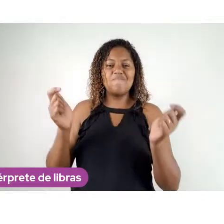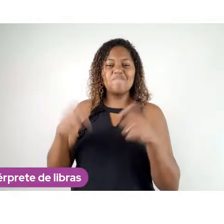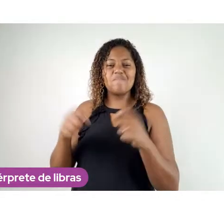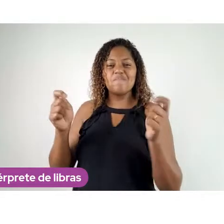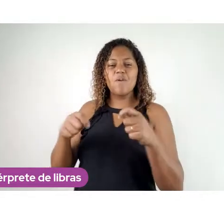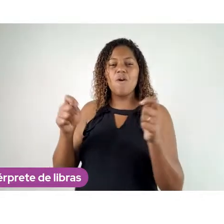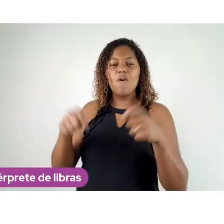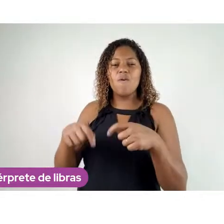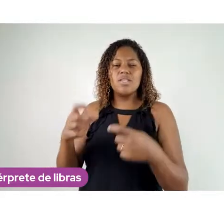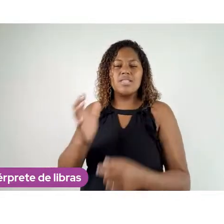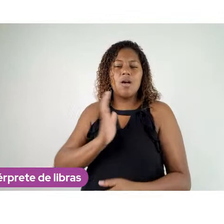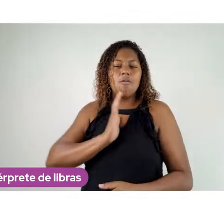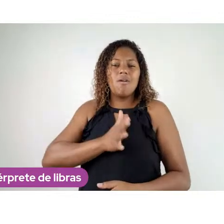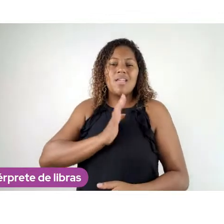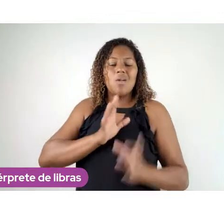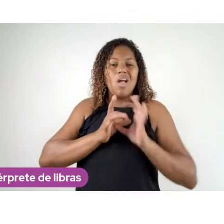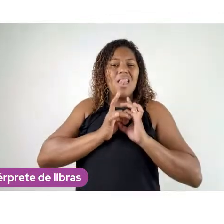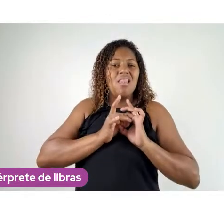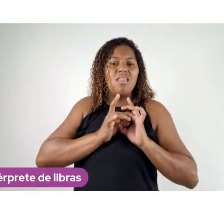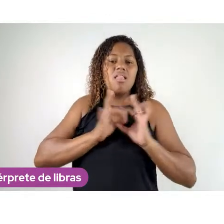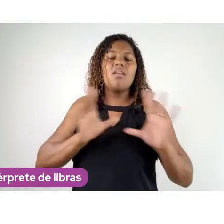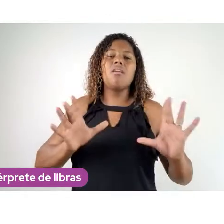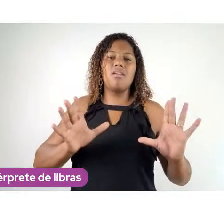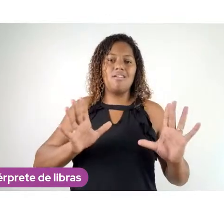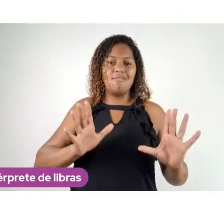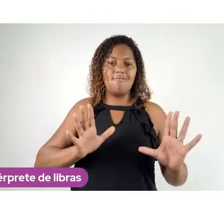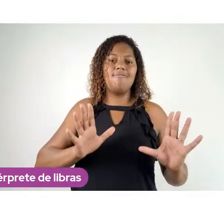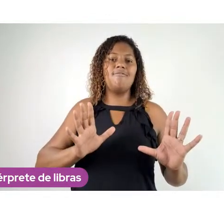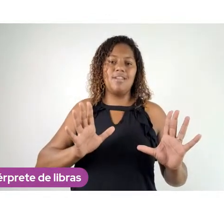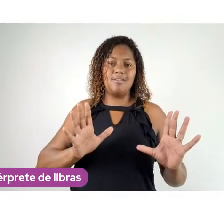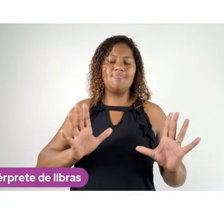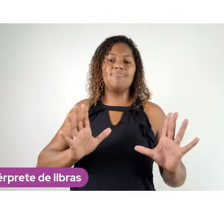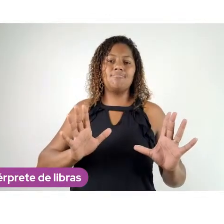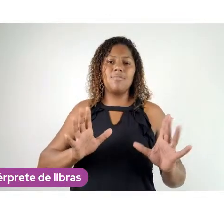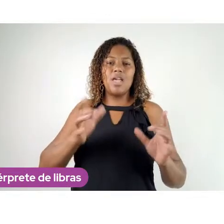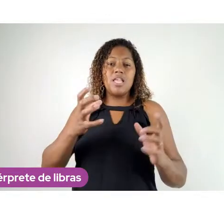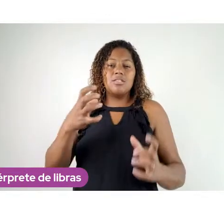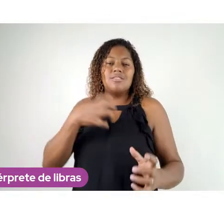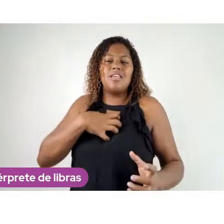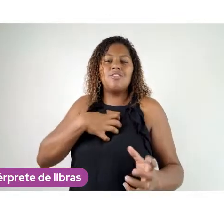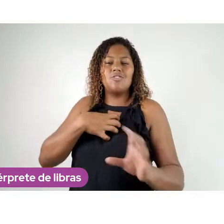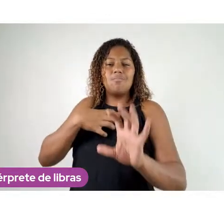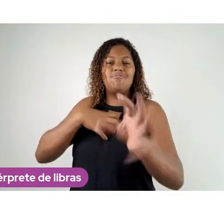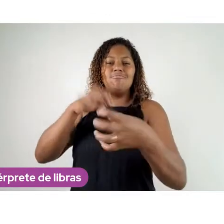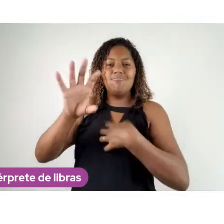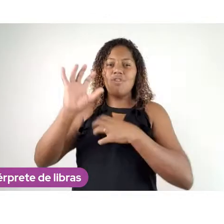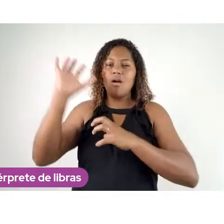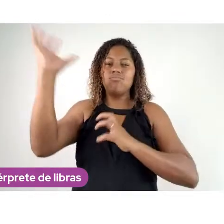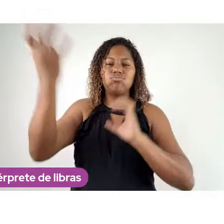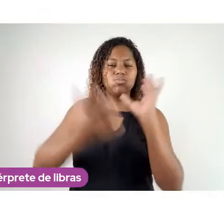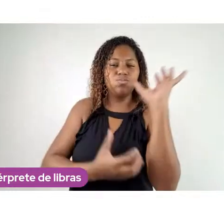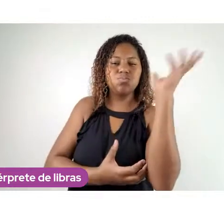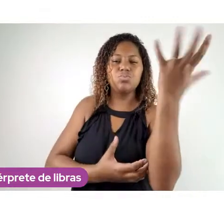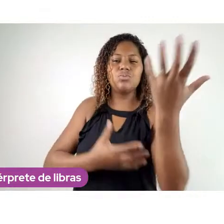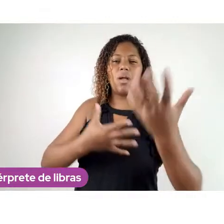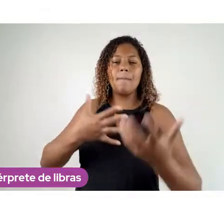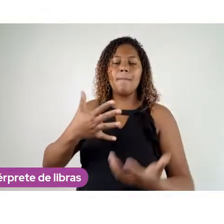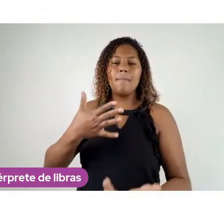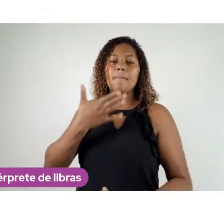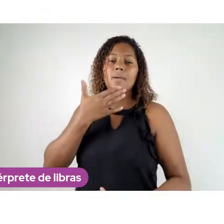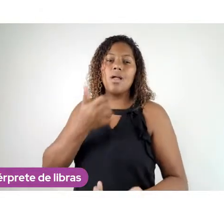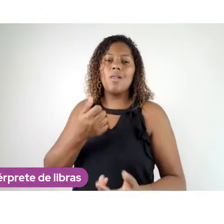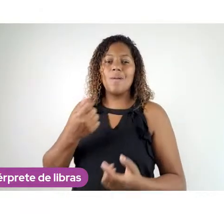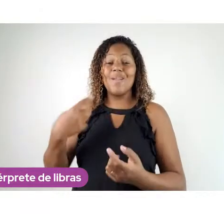e nossos corações abertos e mais empáticos com o meio ambiente. Né? Então, para aquecer um pouquinho a nossa